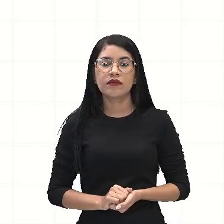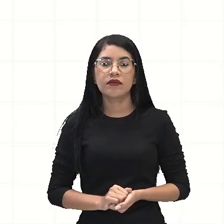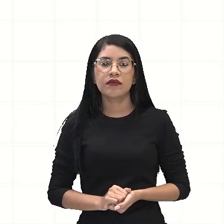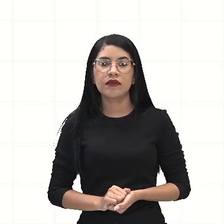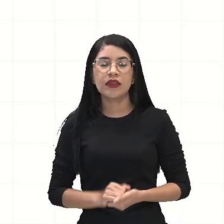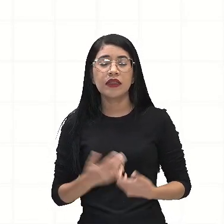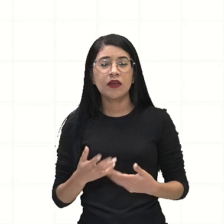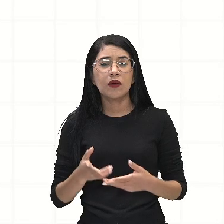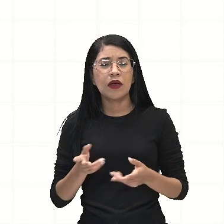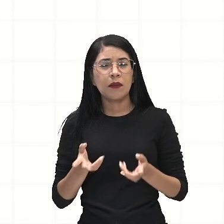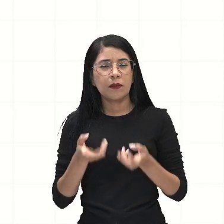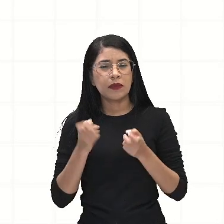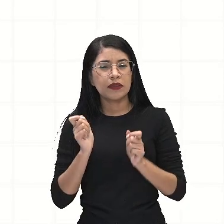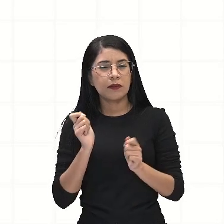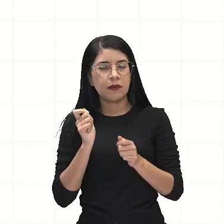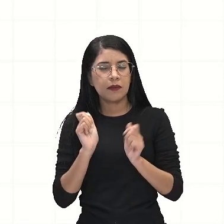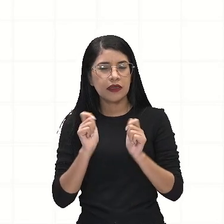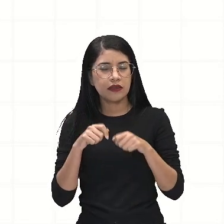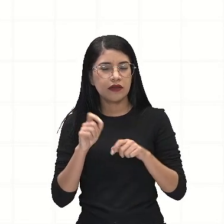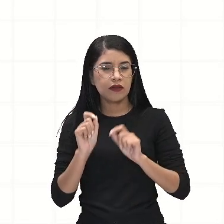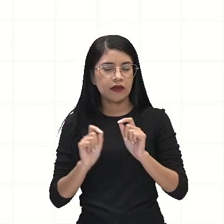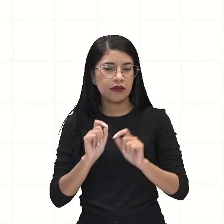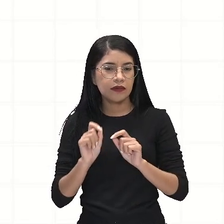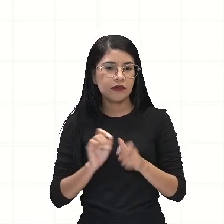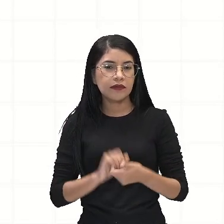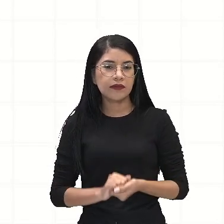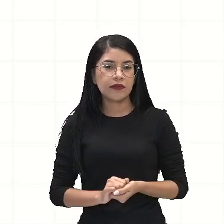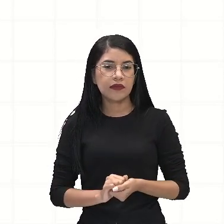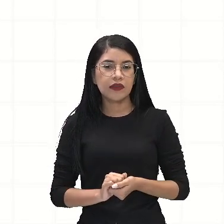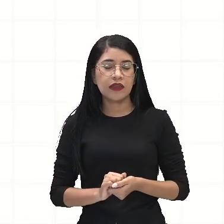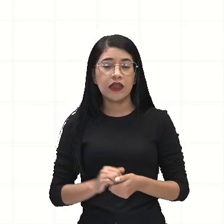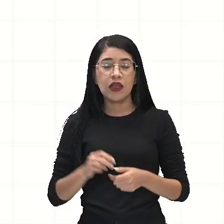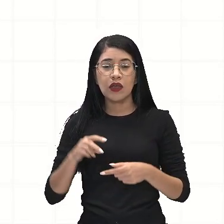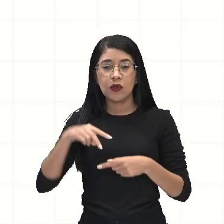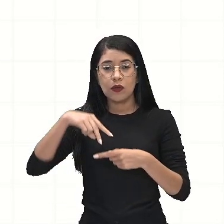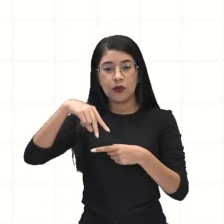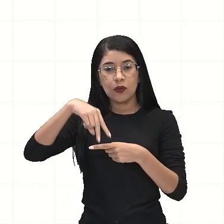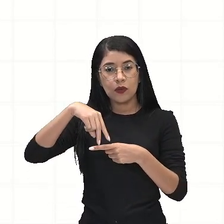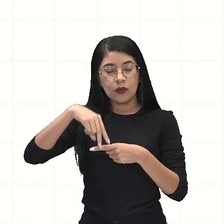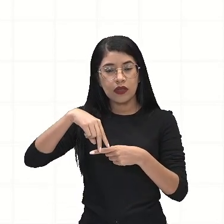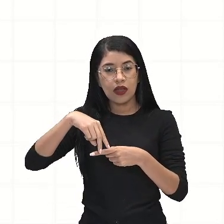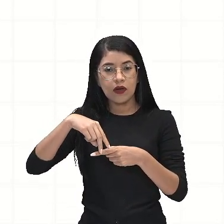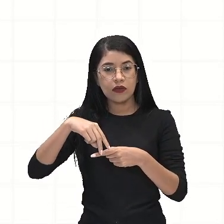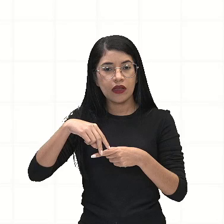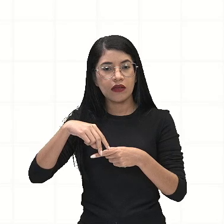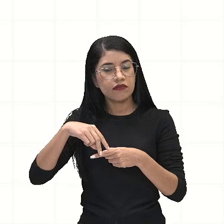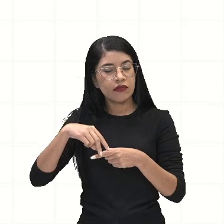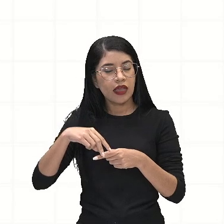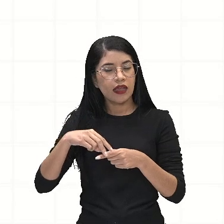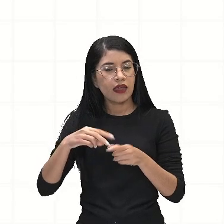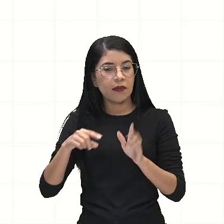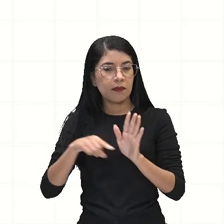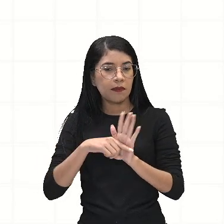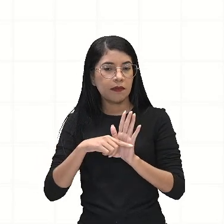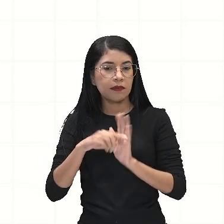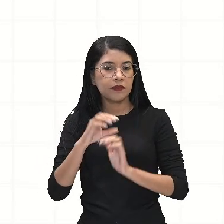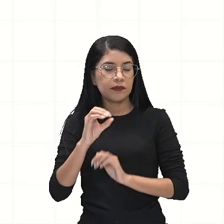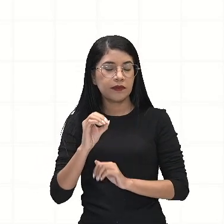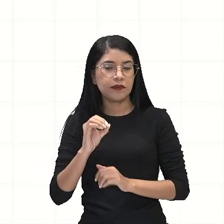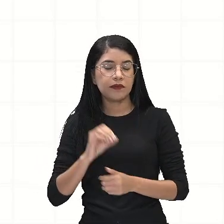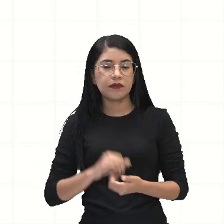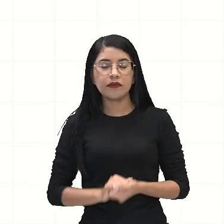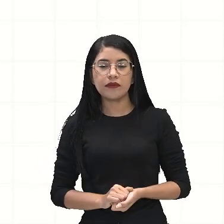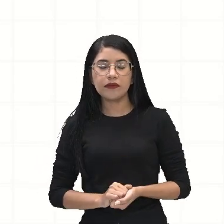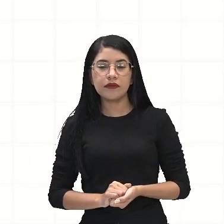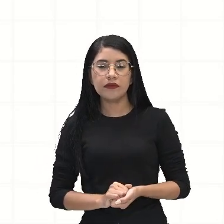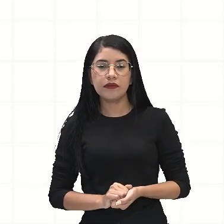sei? O delta, nesse caso, professor, é negativo. Delta negativo, menor do que zero. Logo, quando